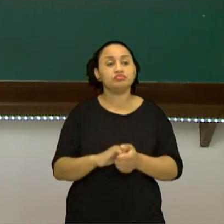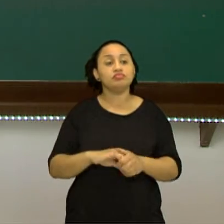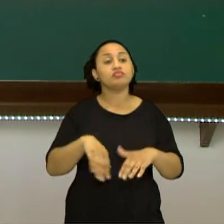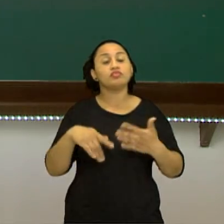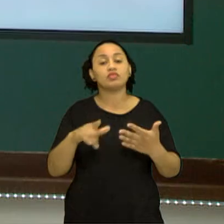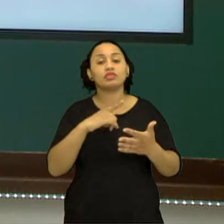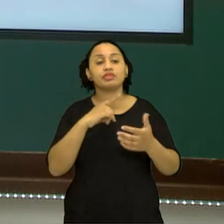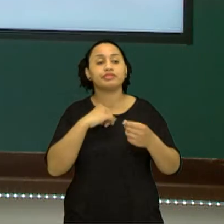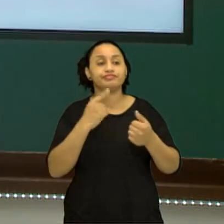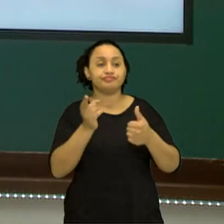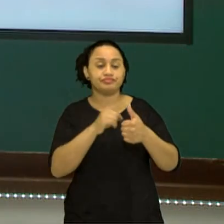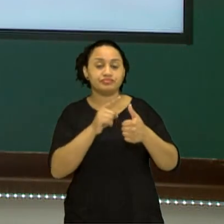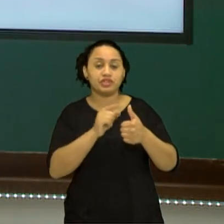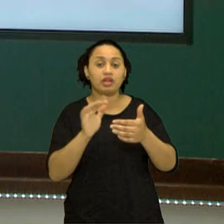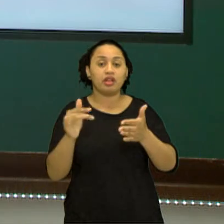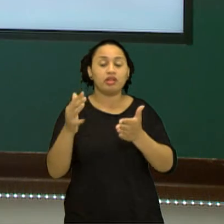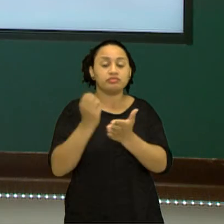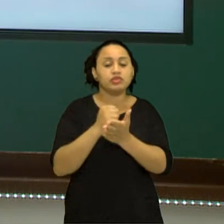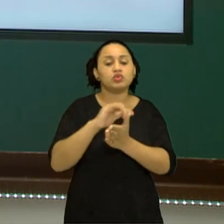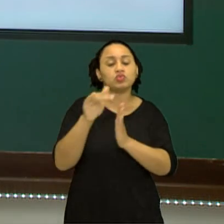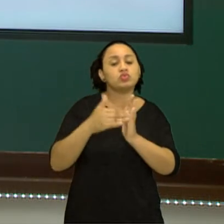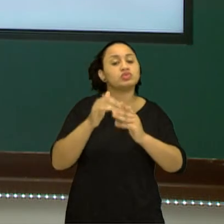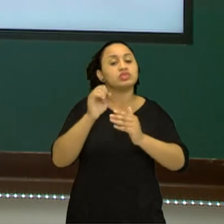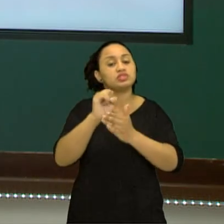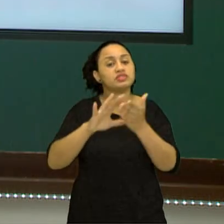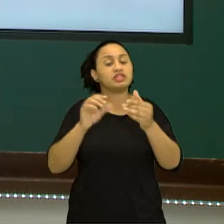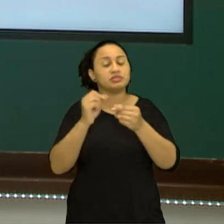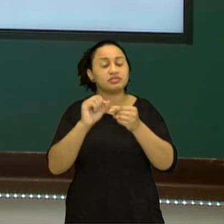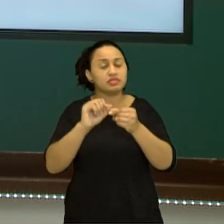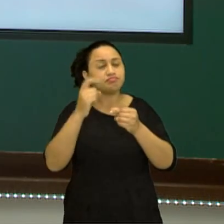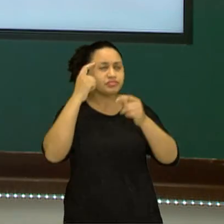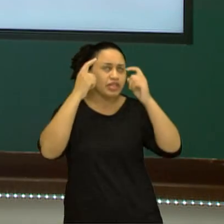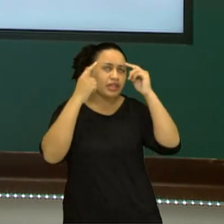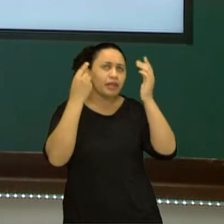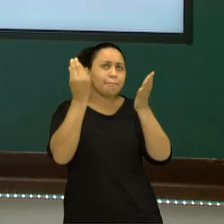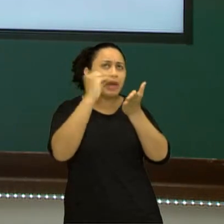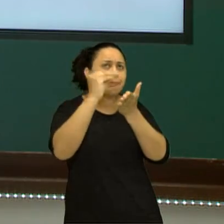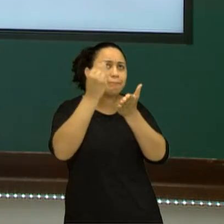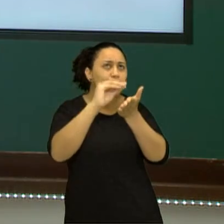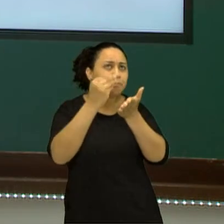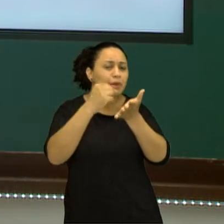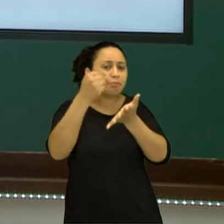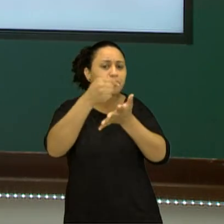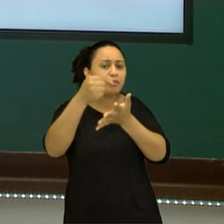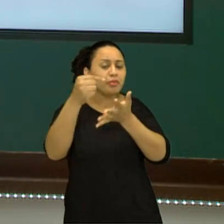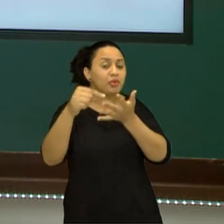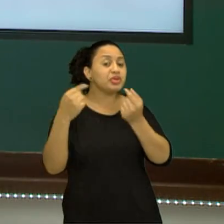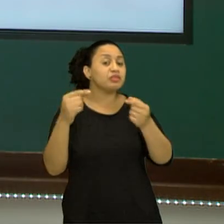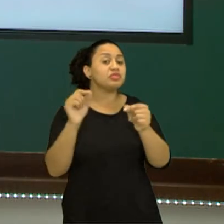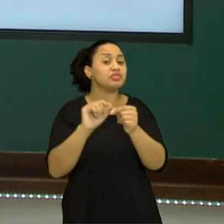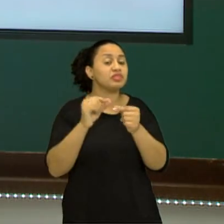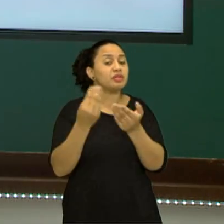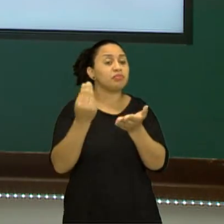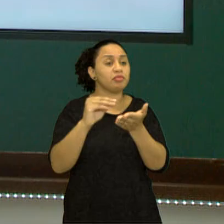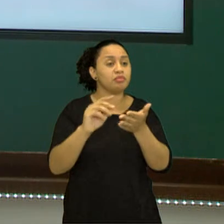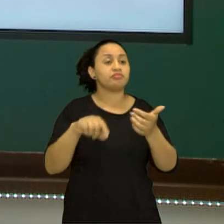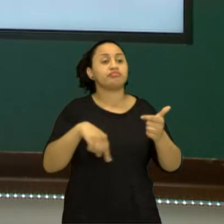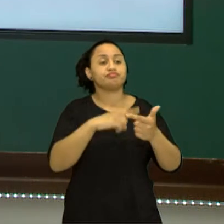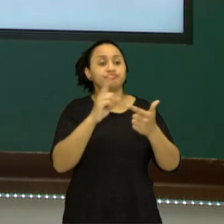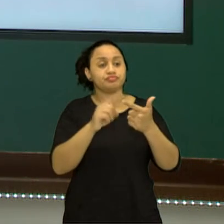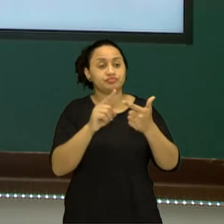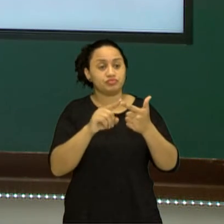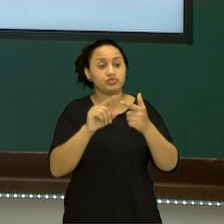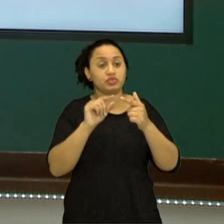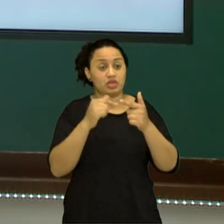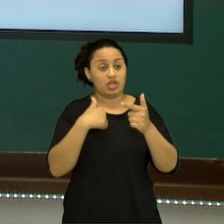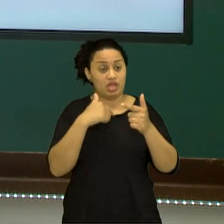aqui, né, recolher, anotar as tarefas, aquela chuva de ideias, assim, quais as tarefas que eu tenho que fazer, eu anoto. A tarefa